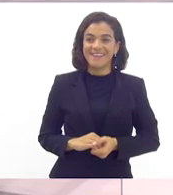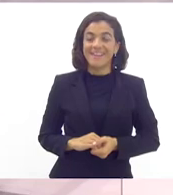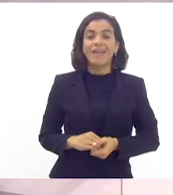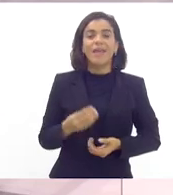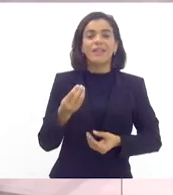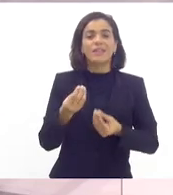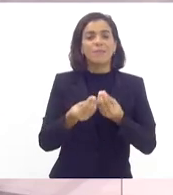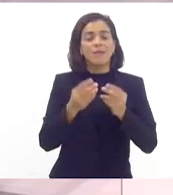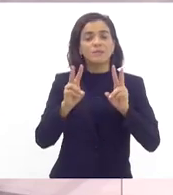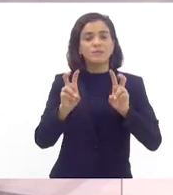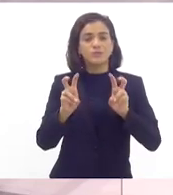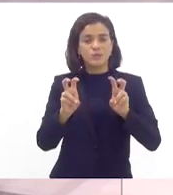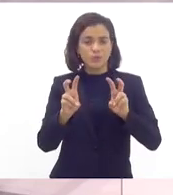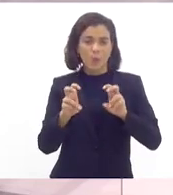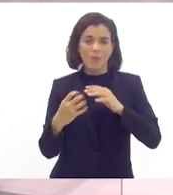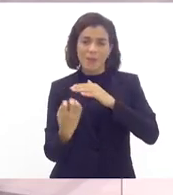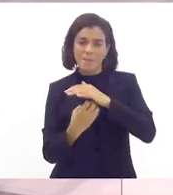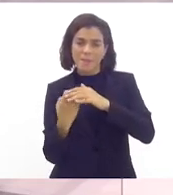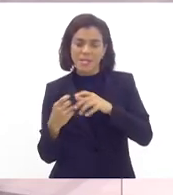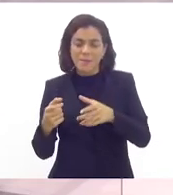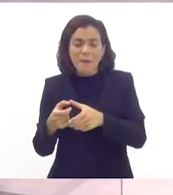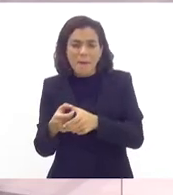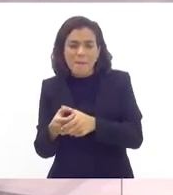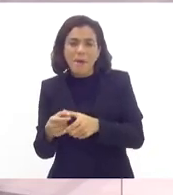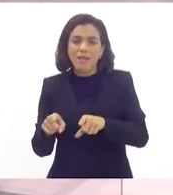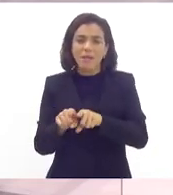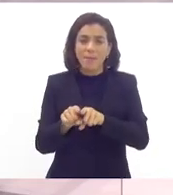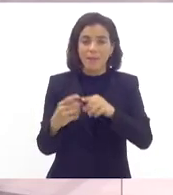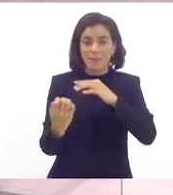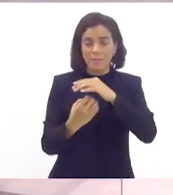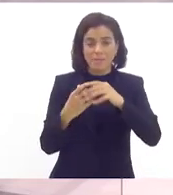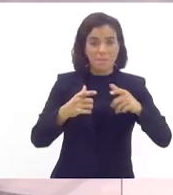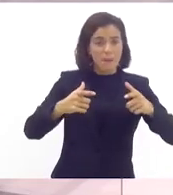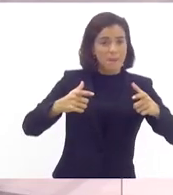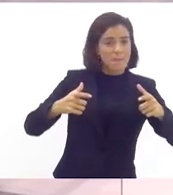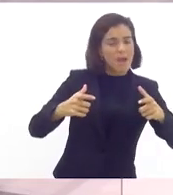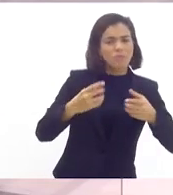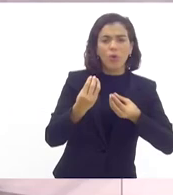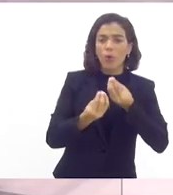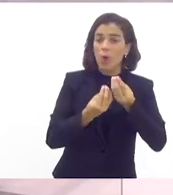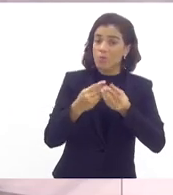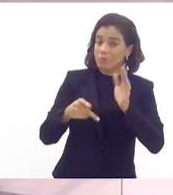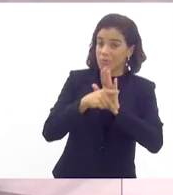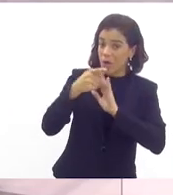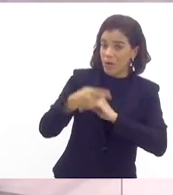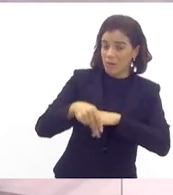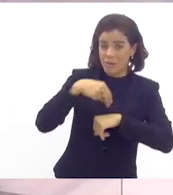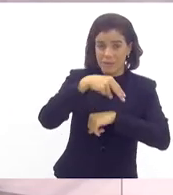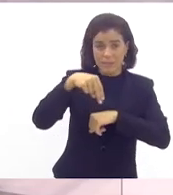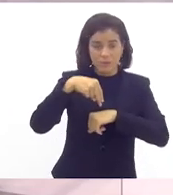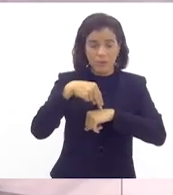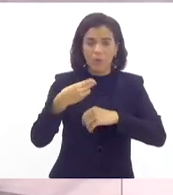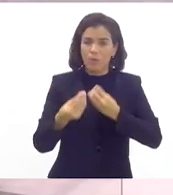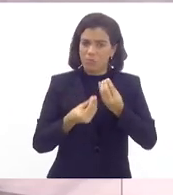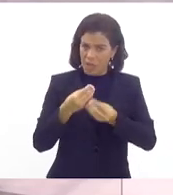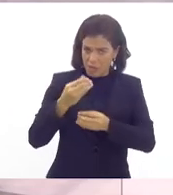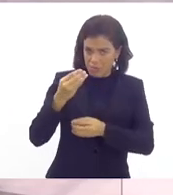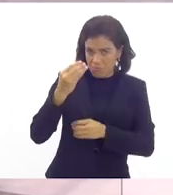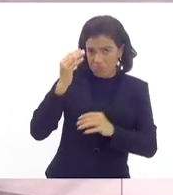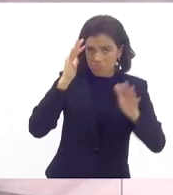E com relação às microempresas, empresas de pequeno porte, do Simples Nacional, tem previsão de mudança dessa